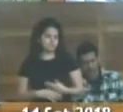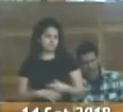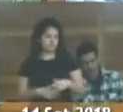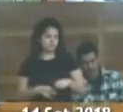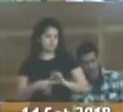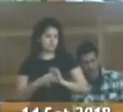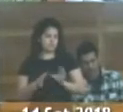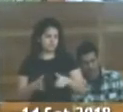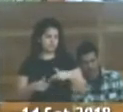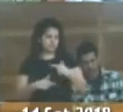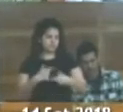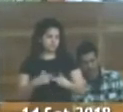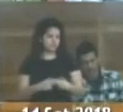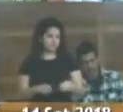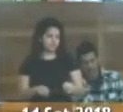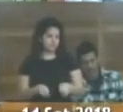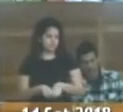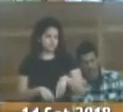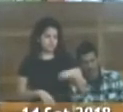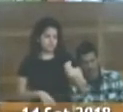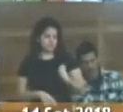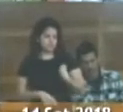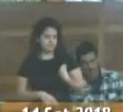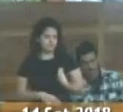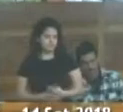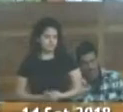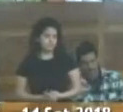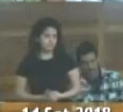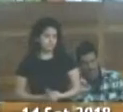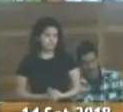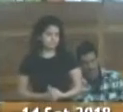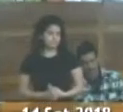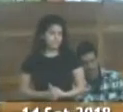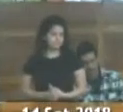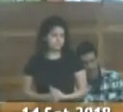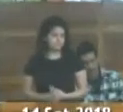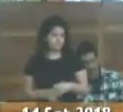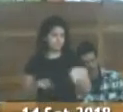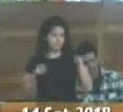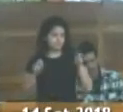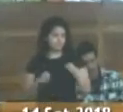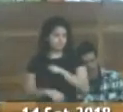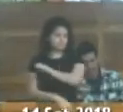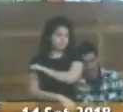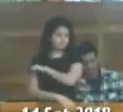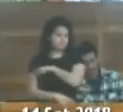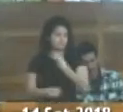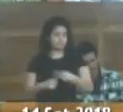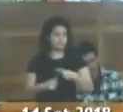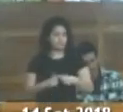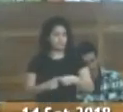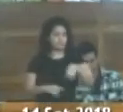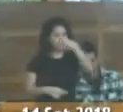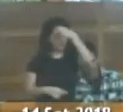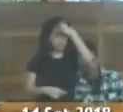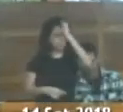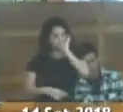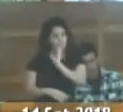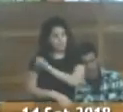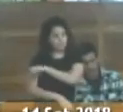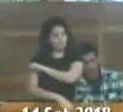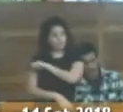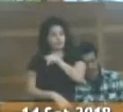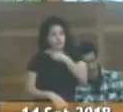e rege a vida em todas as suas formas. Ainda sobre o desinteresse dos alunos, por que culpabilizar a eles ou